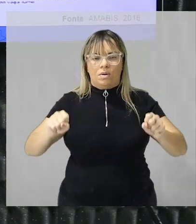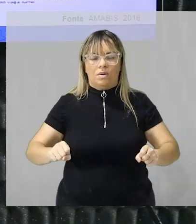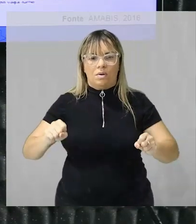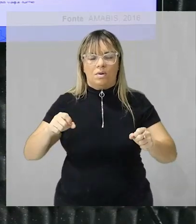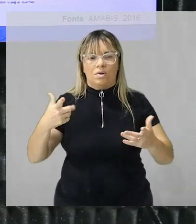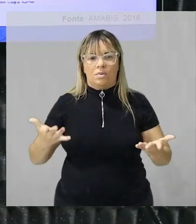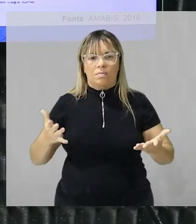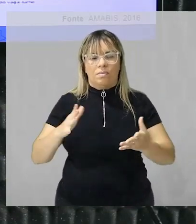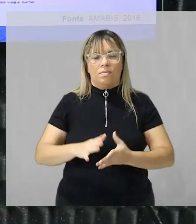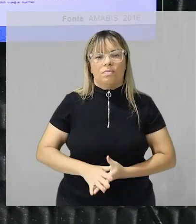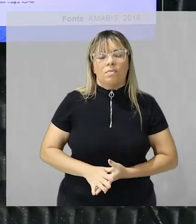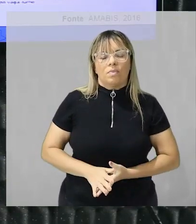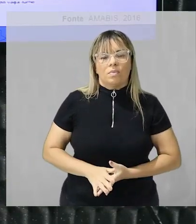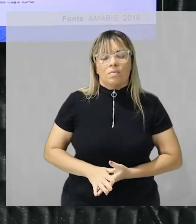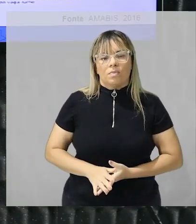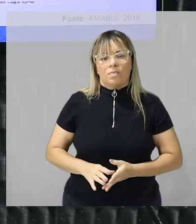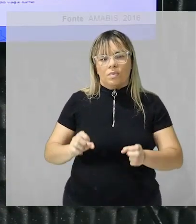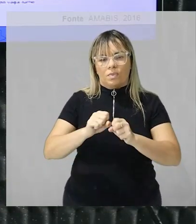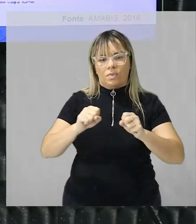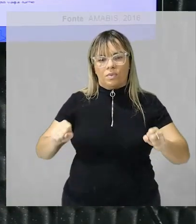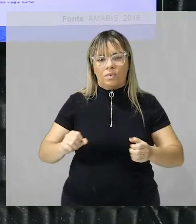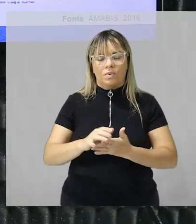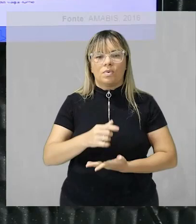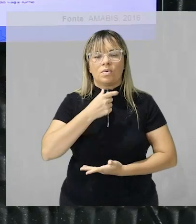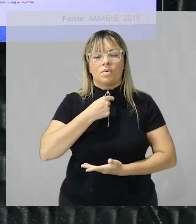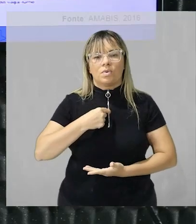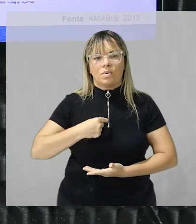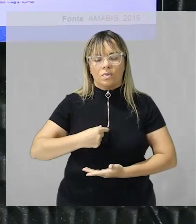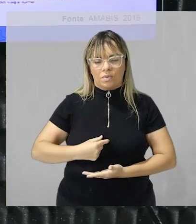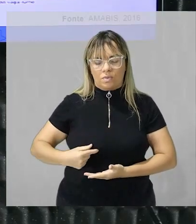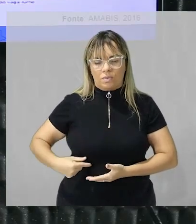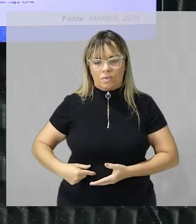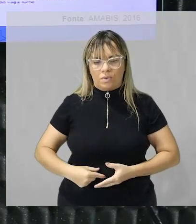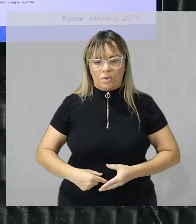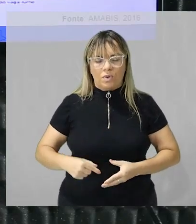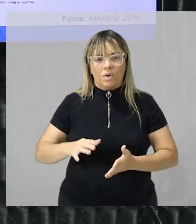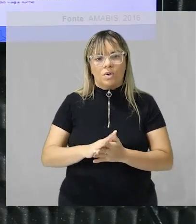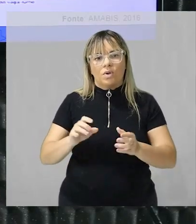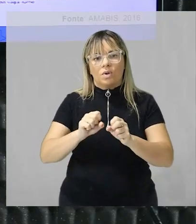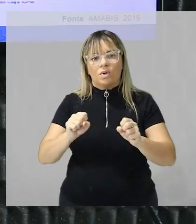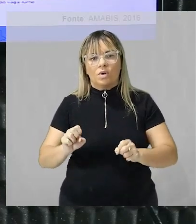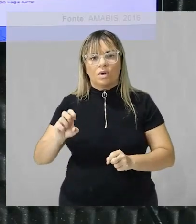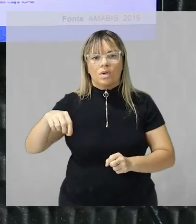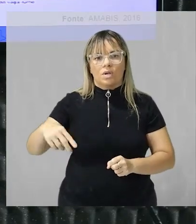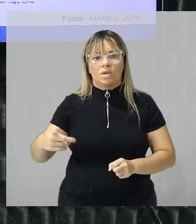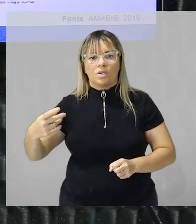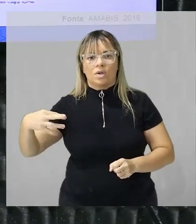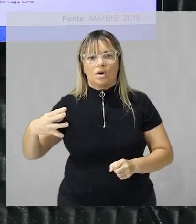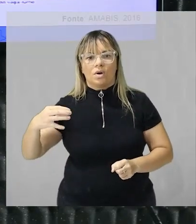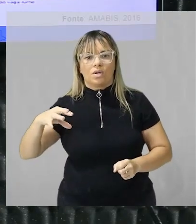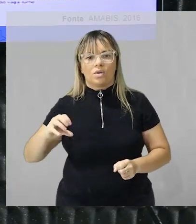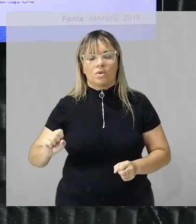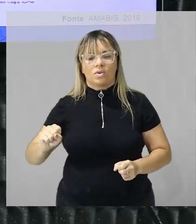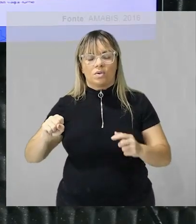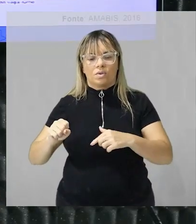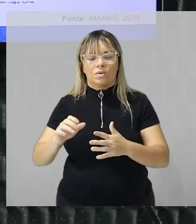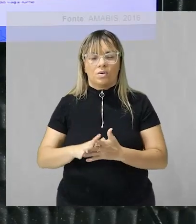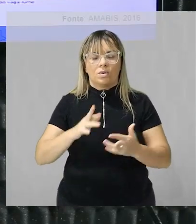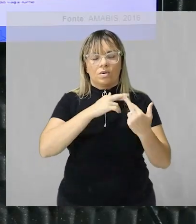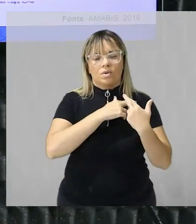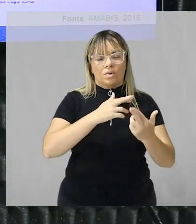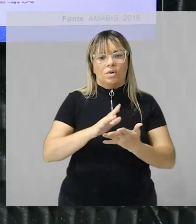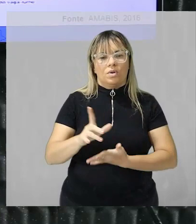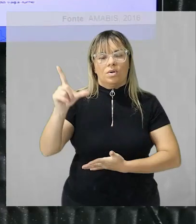Ele faz parte também do nosso sistema digestório e do nosso sistema endócrino. Então, é um hormônio responsável, por exemplo,